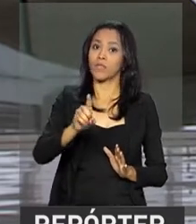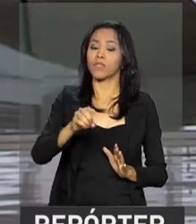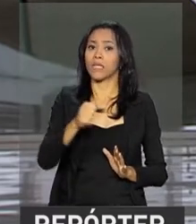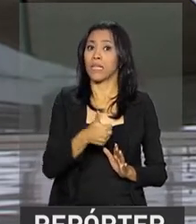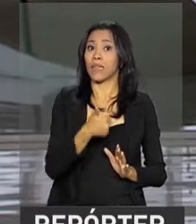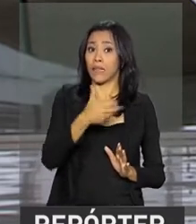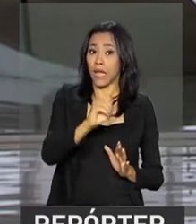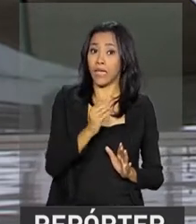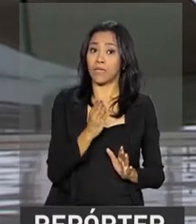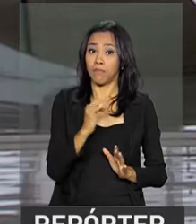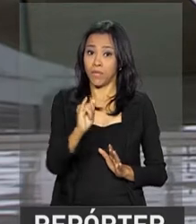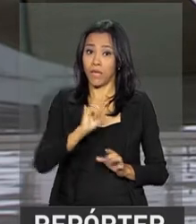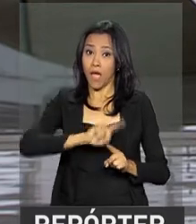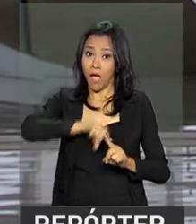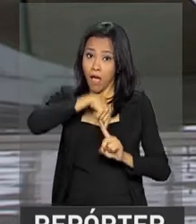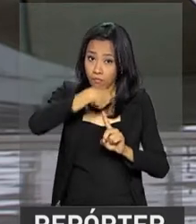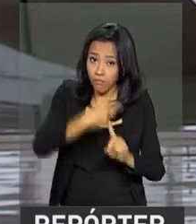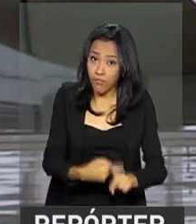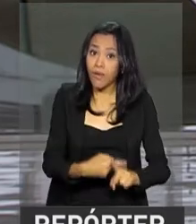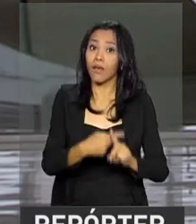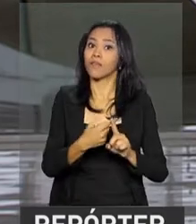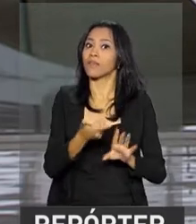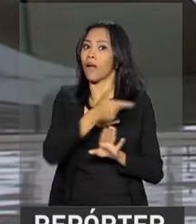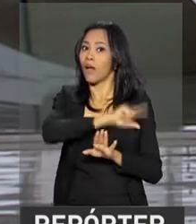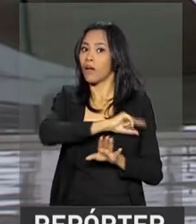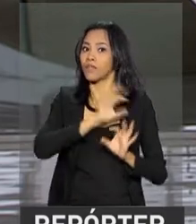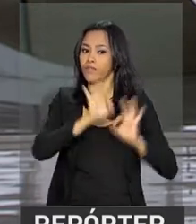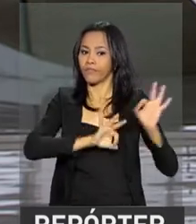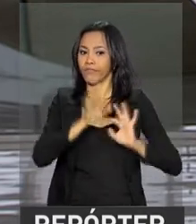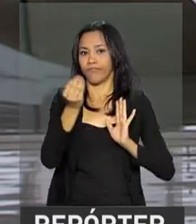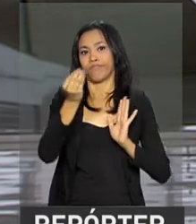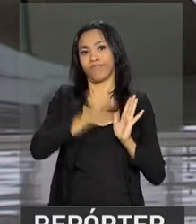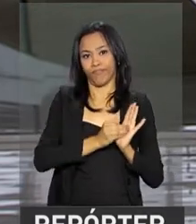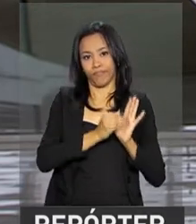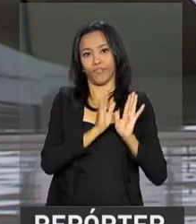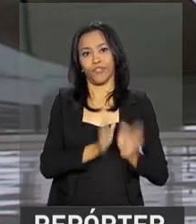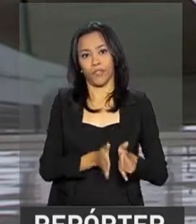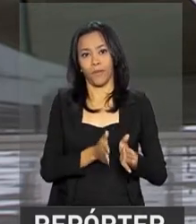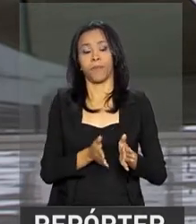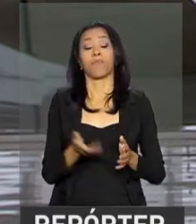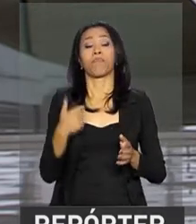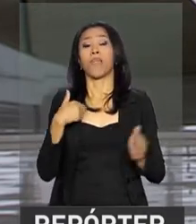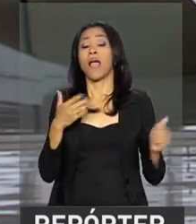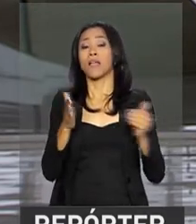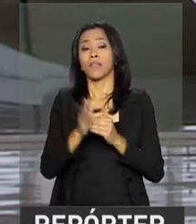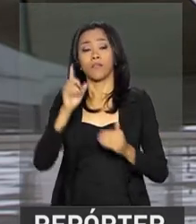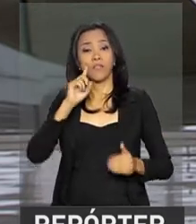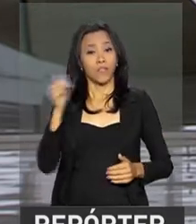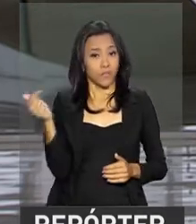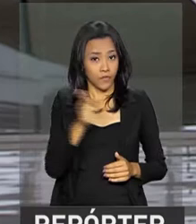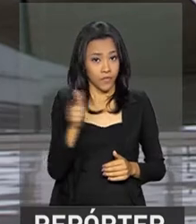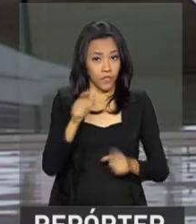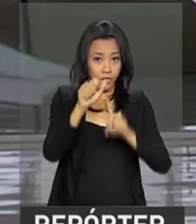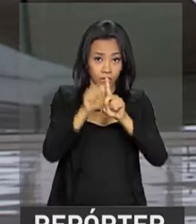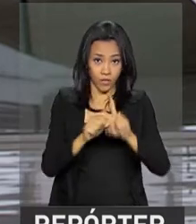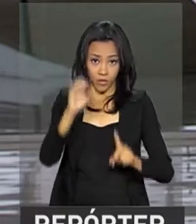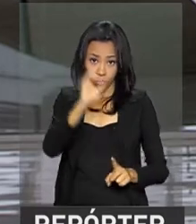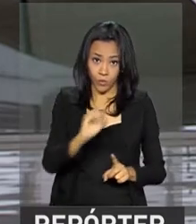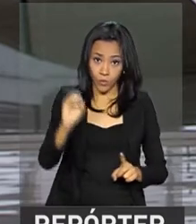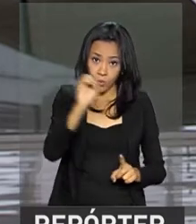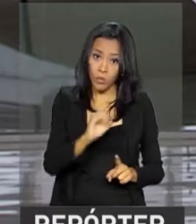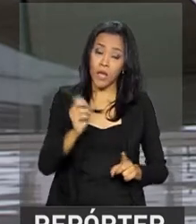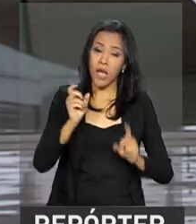bilhões de dólares acima da estimativa anterior para ser ter uma idéia até o dia 22 de outubro as